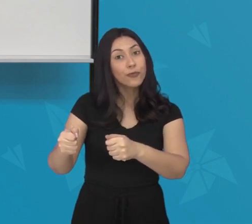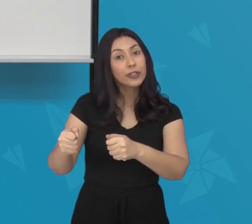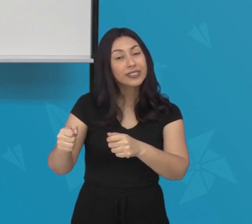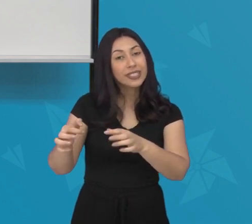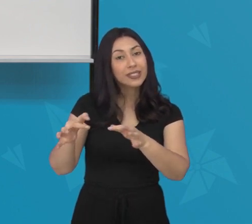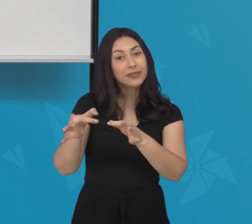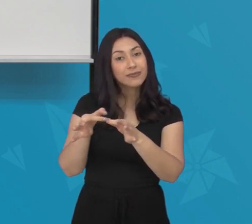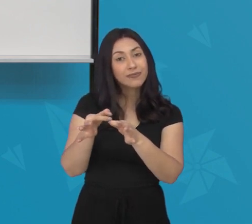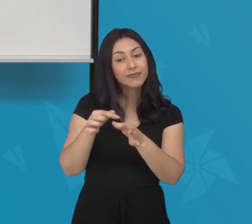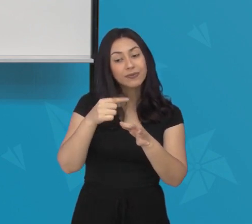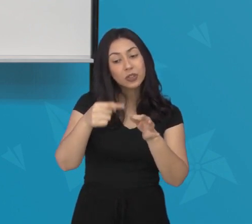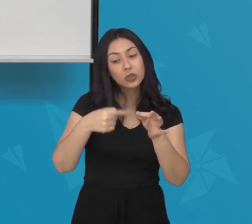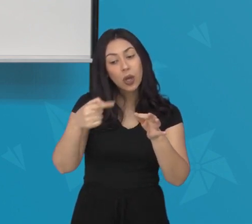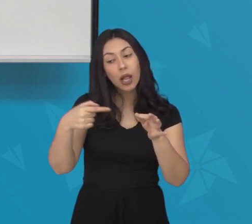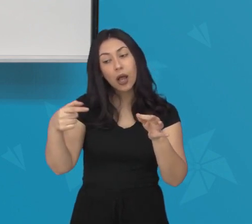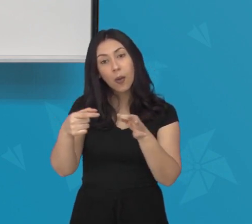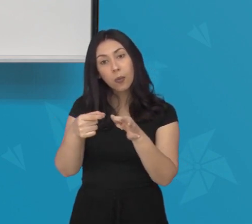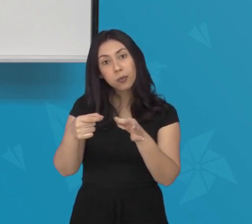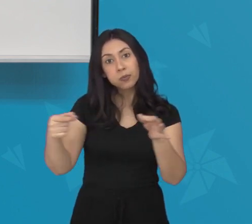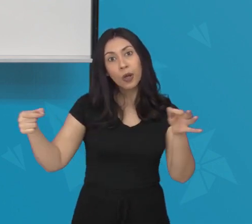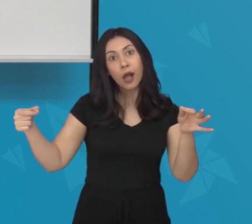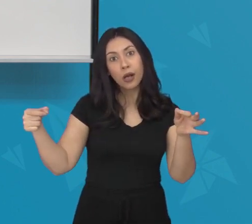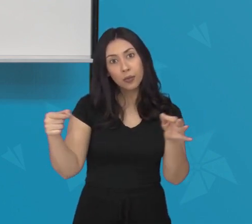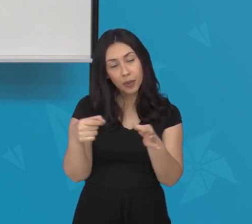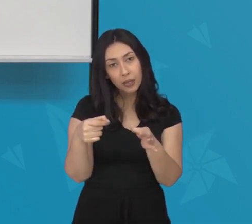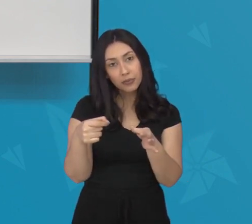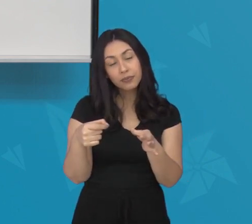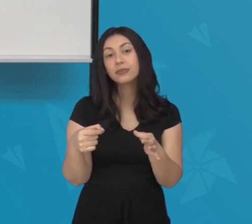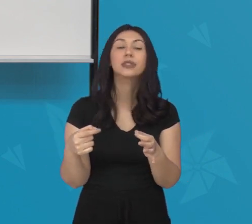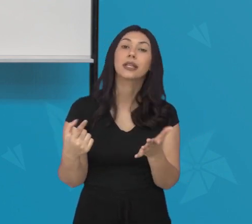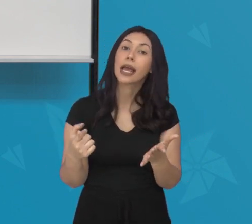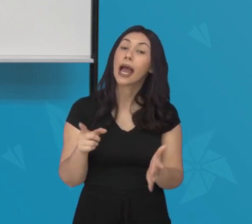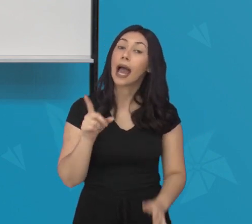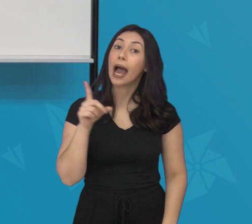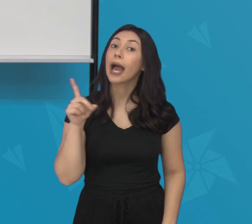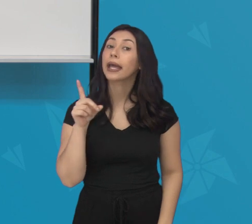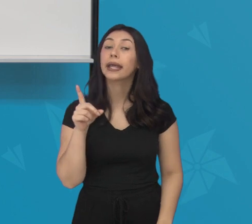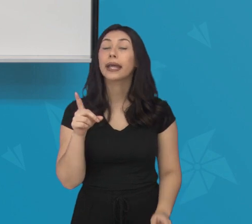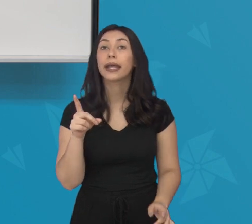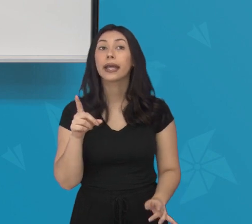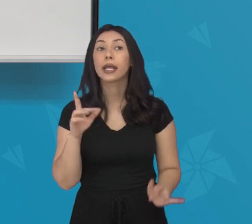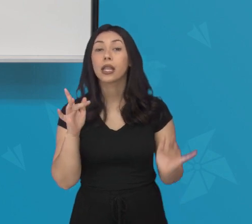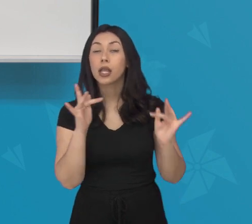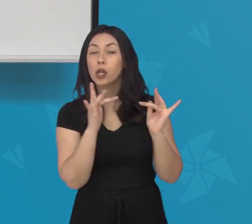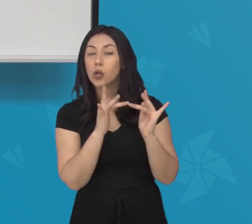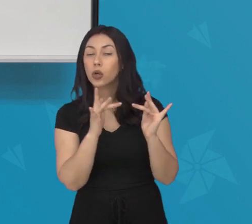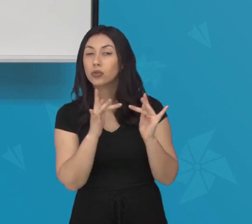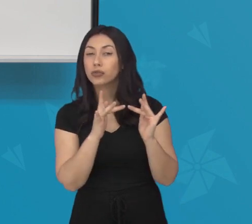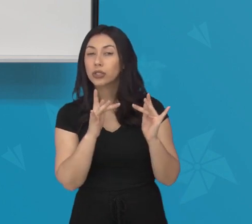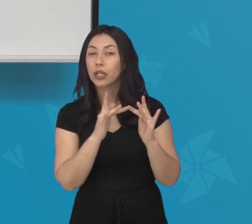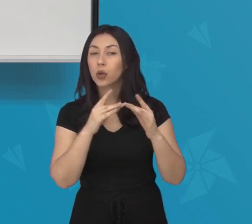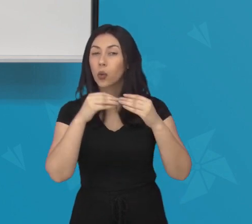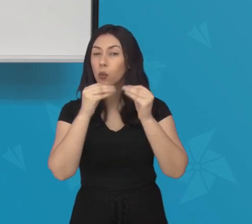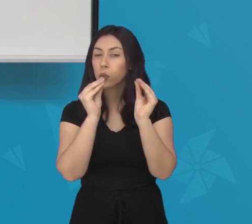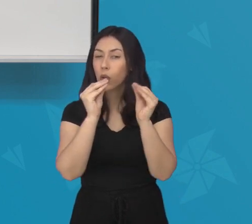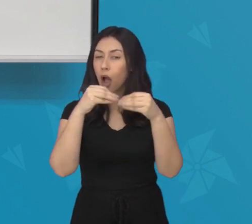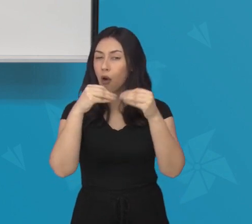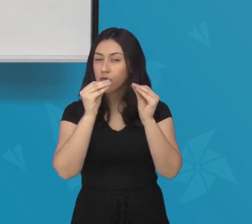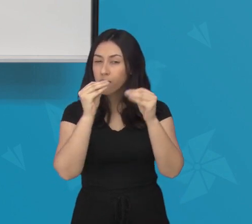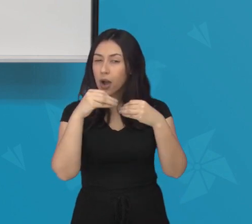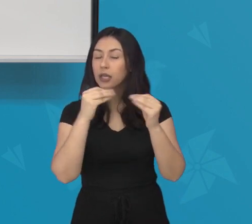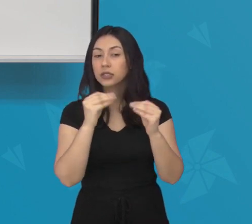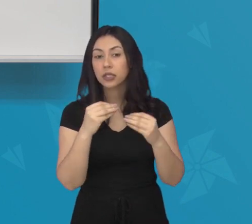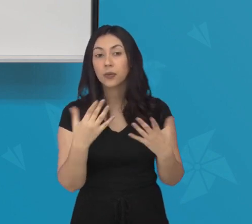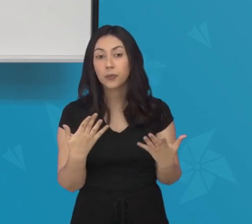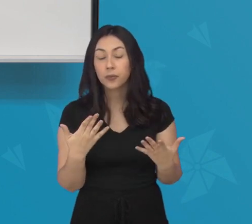força elástica ela é decorrente da capacidade de deformação elástica dos materiais. O que é a deformação elástica?